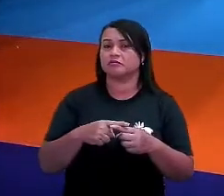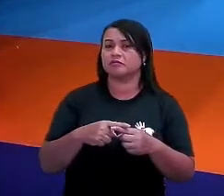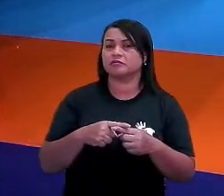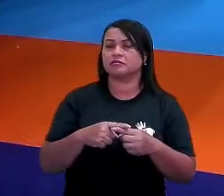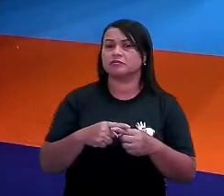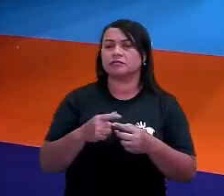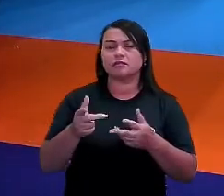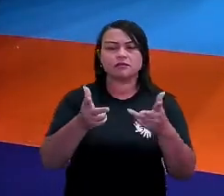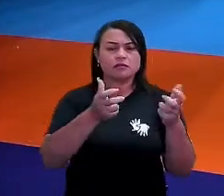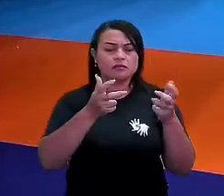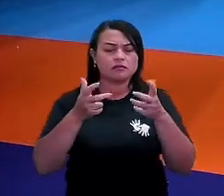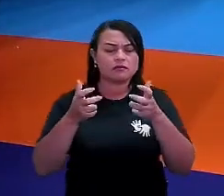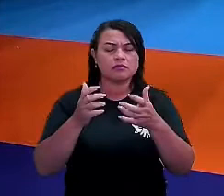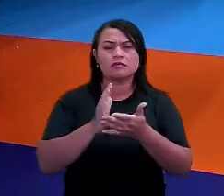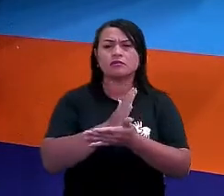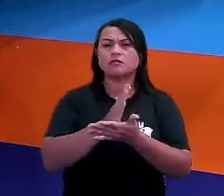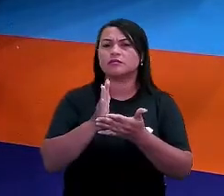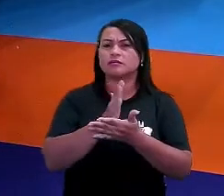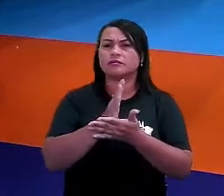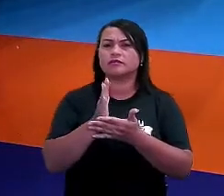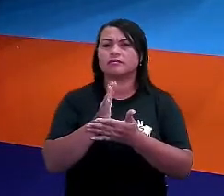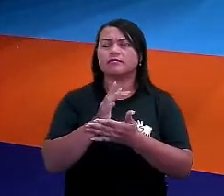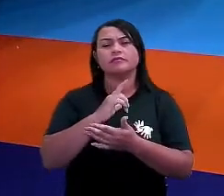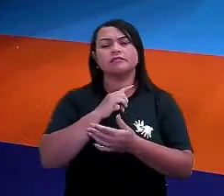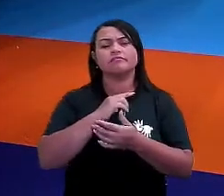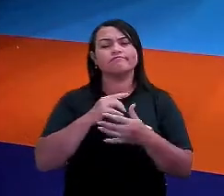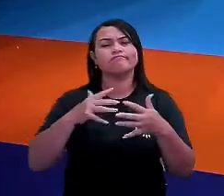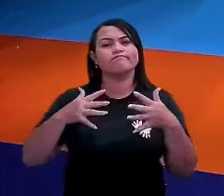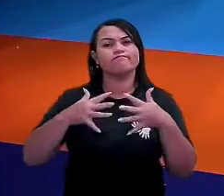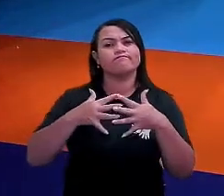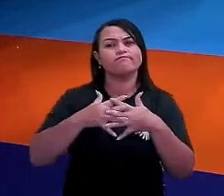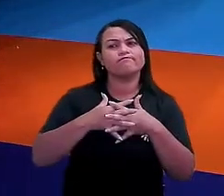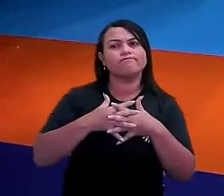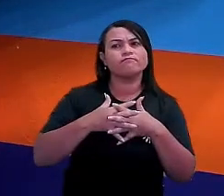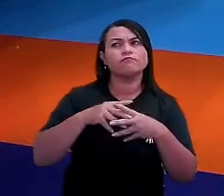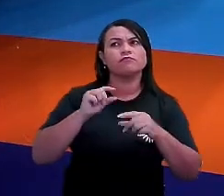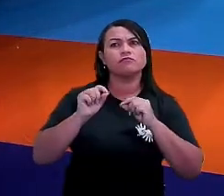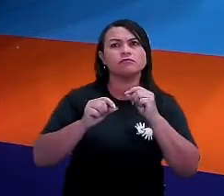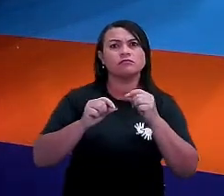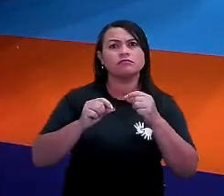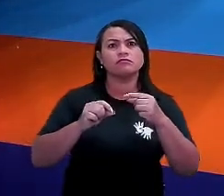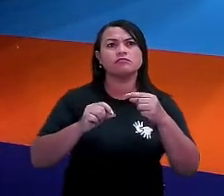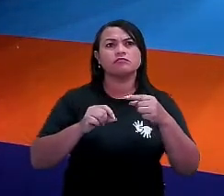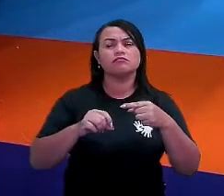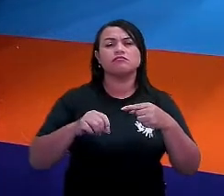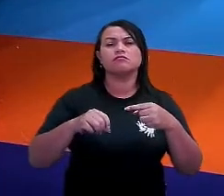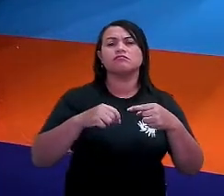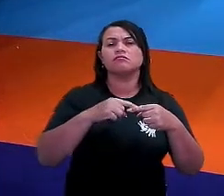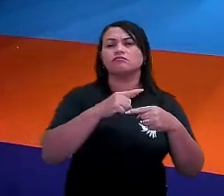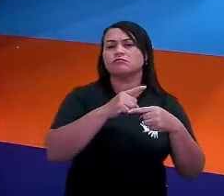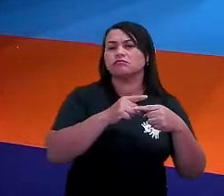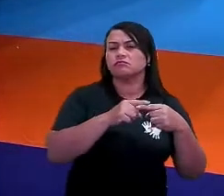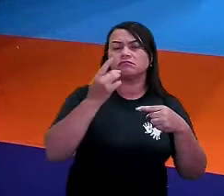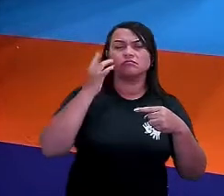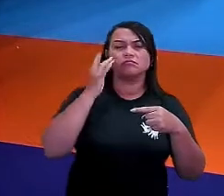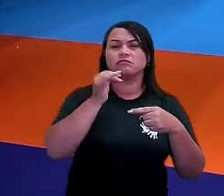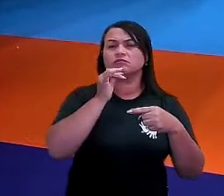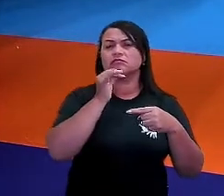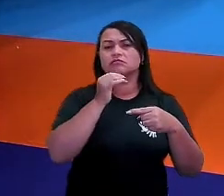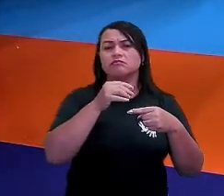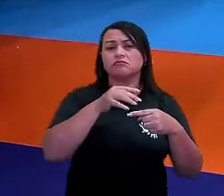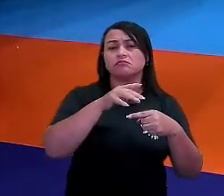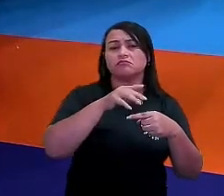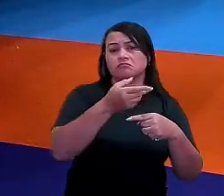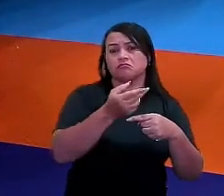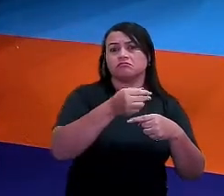eu noto muito que, às vezes, há aquela confusão de repetir a primeira fração e multiplicar pelo inverso da outra. Então,